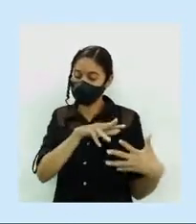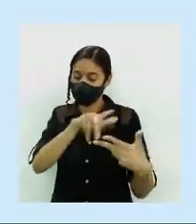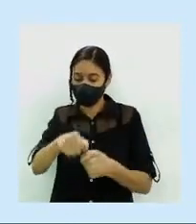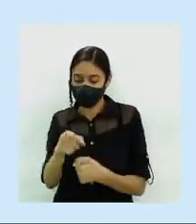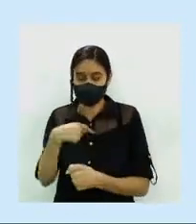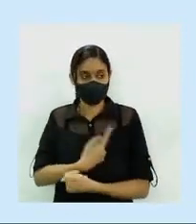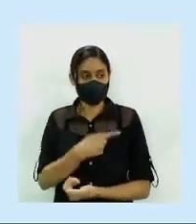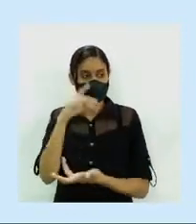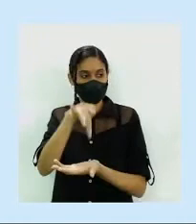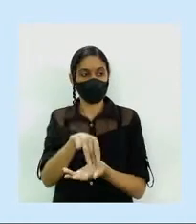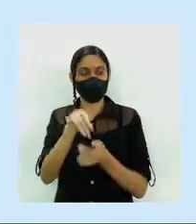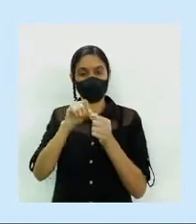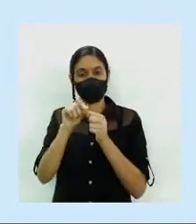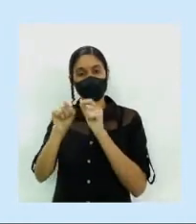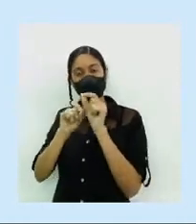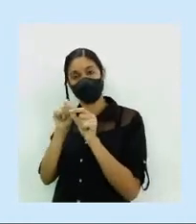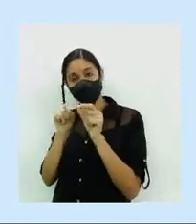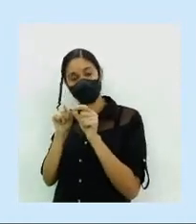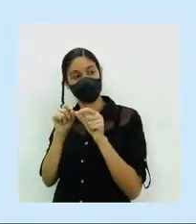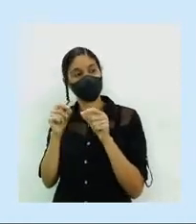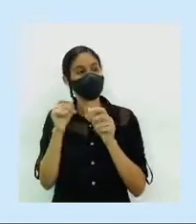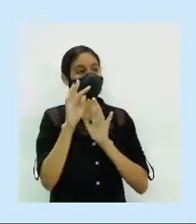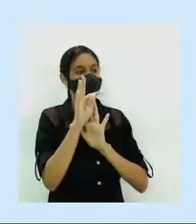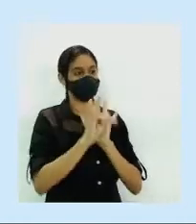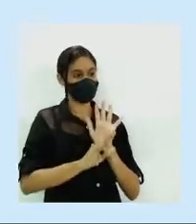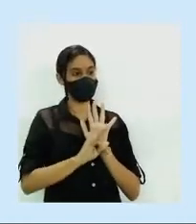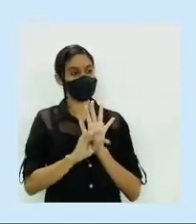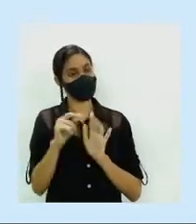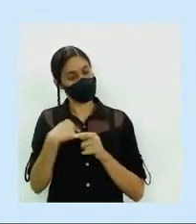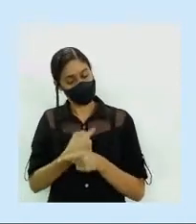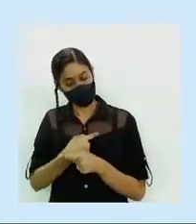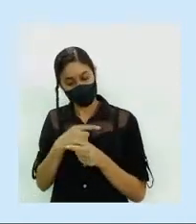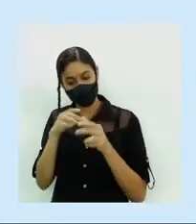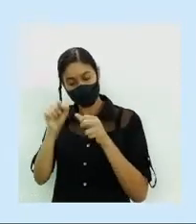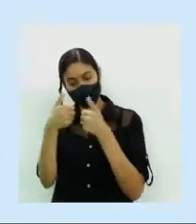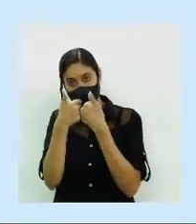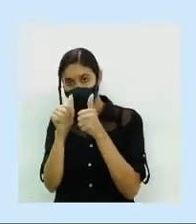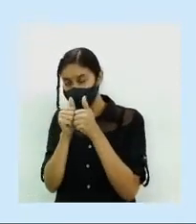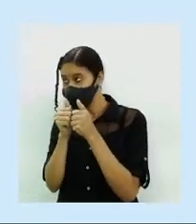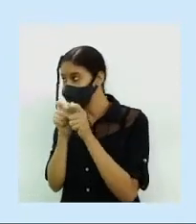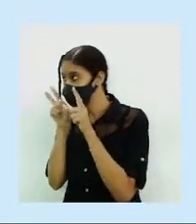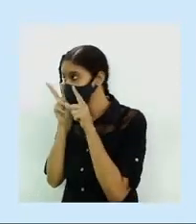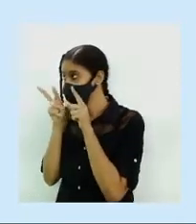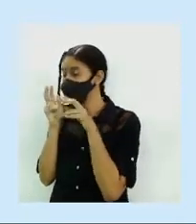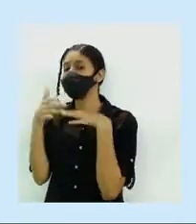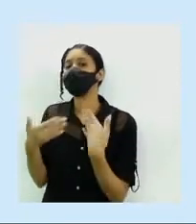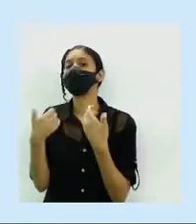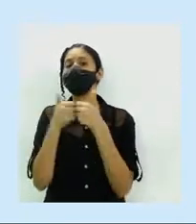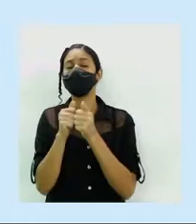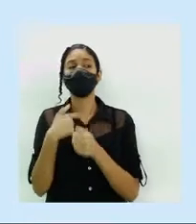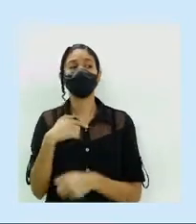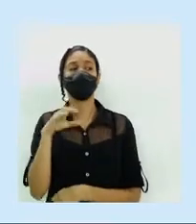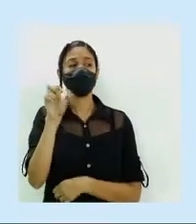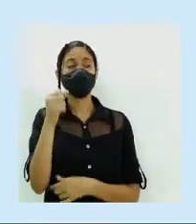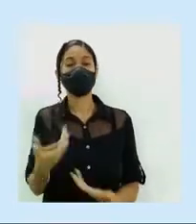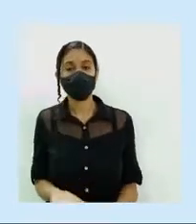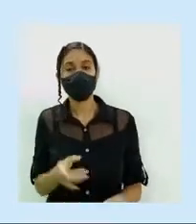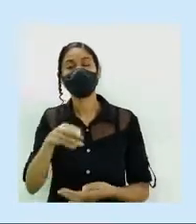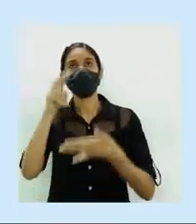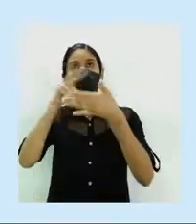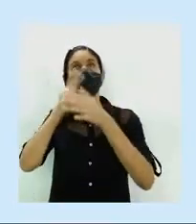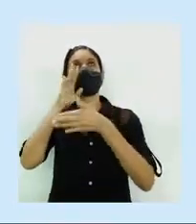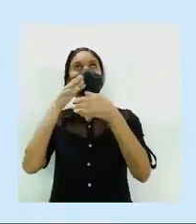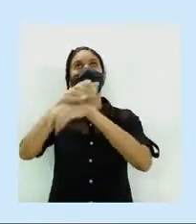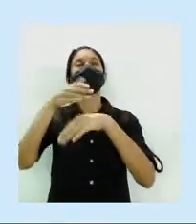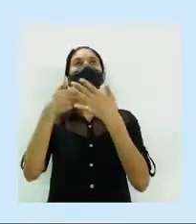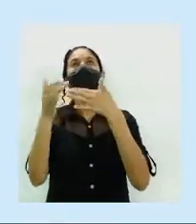nossa realidade, ela é feita de textos. Quando a gente vai pegar o ônibus, a gente tem que ler qual é o ônibus que eu estou pegando. Não é só eu